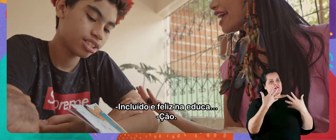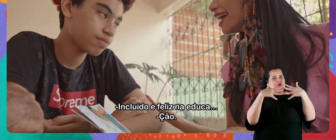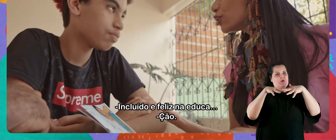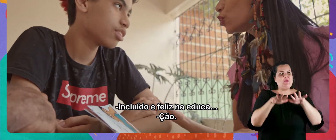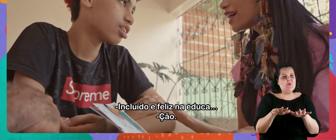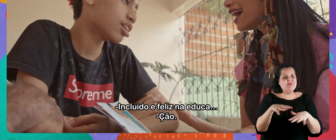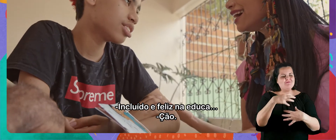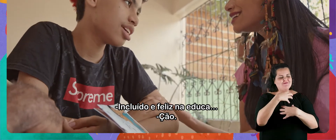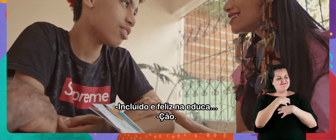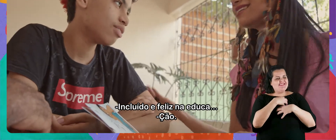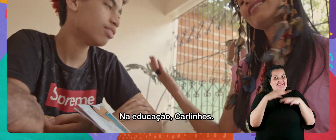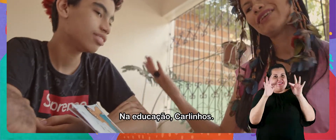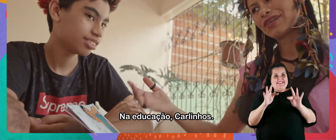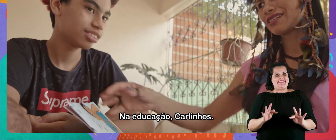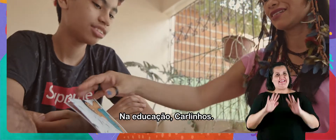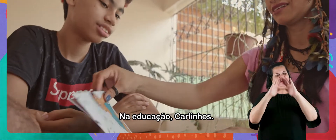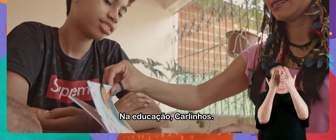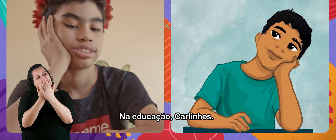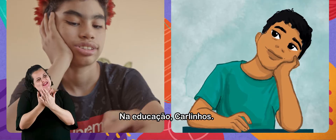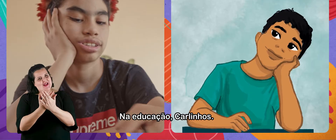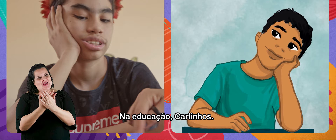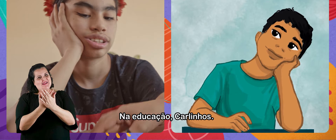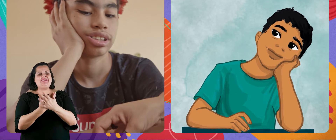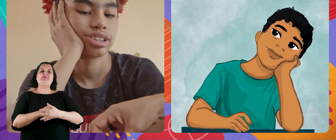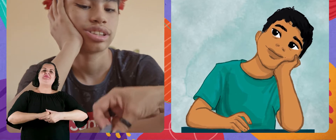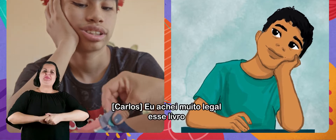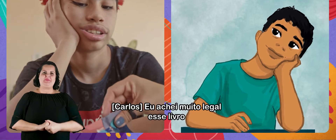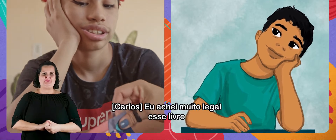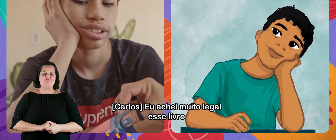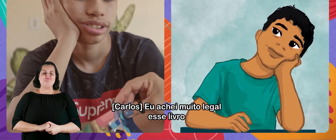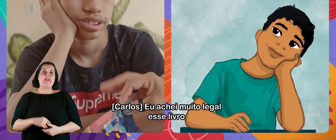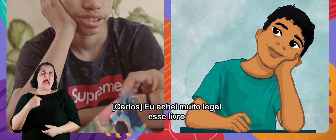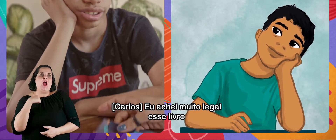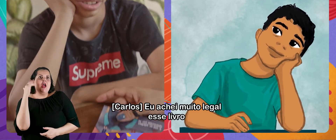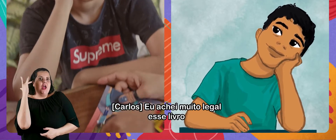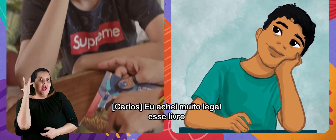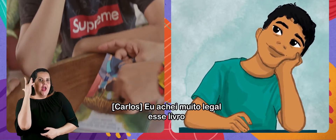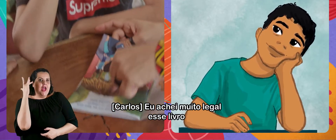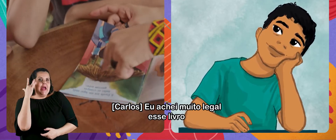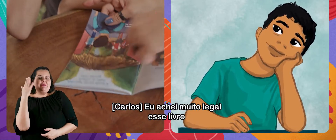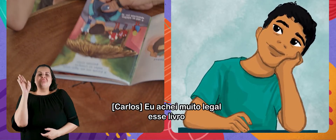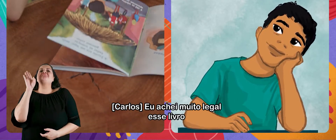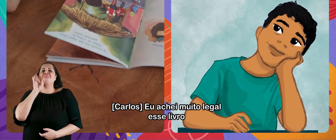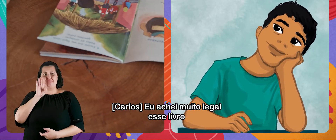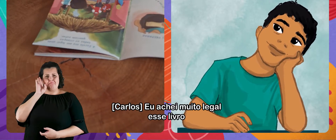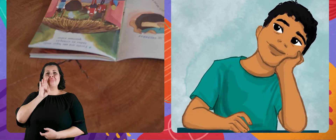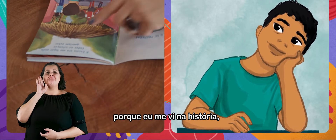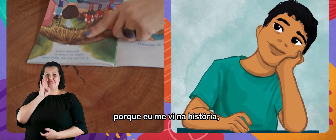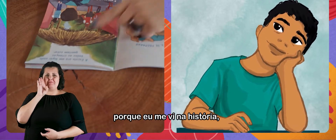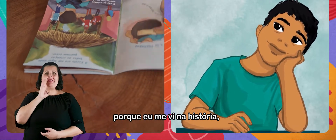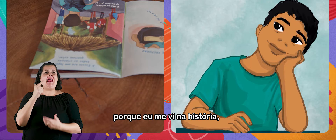na educação. São. Na educação, Carlinhos. Eu achei muito legal esse